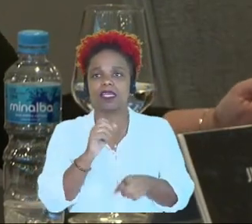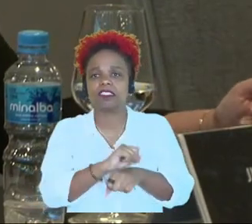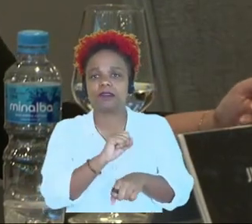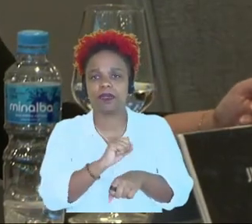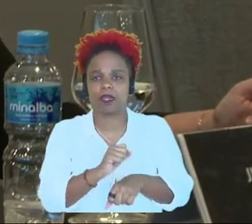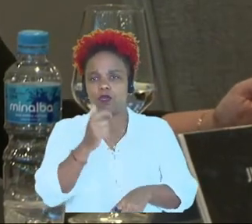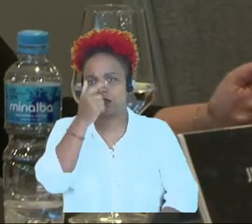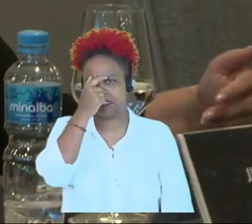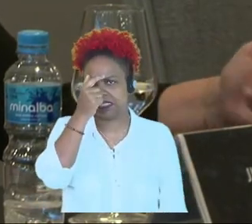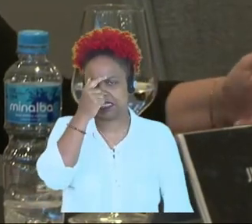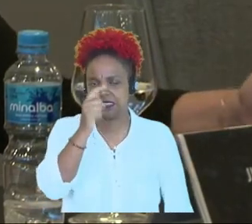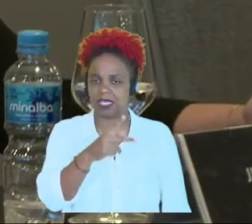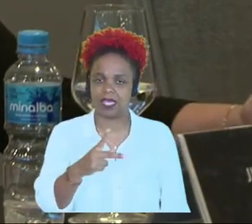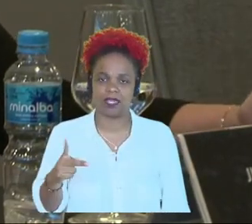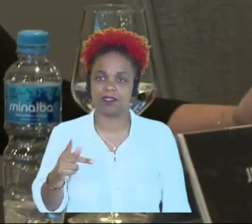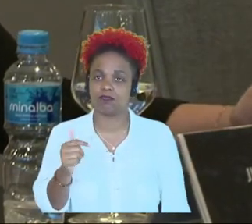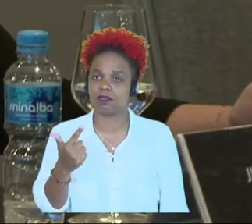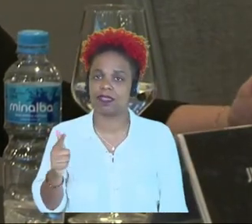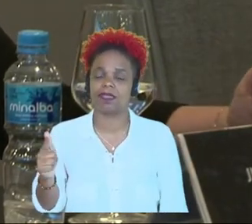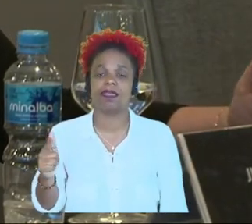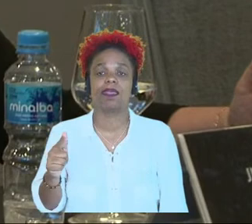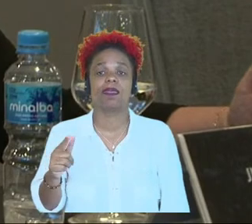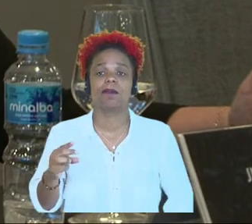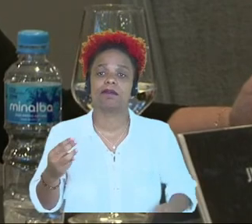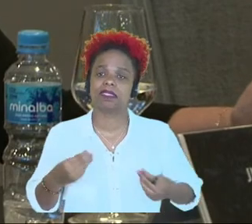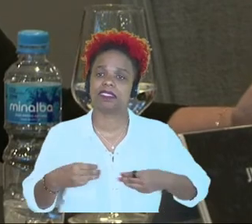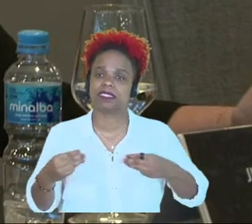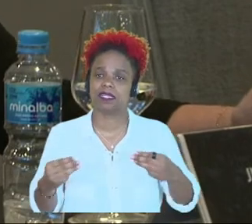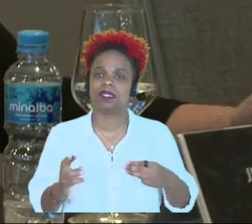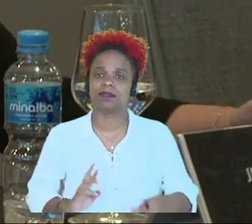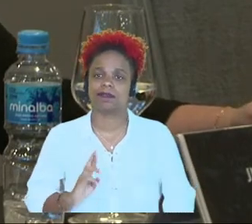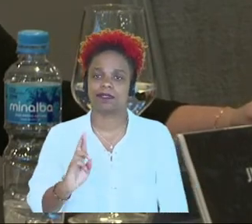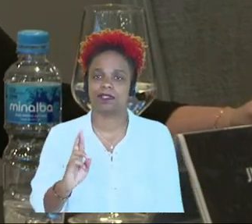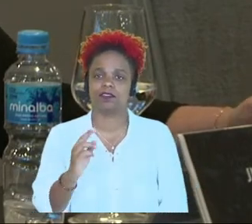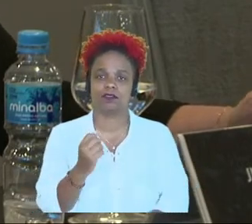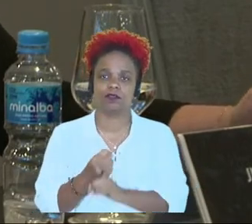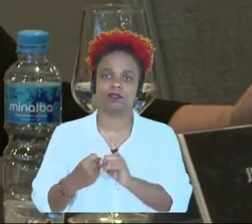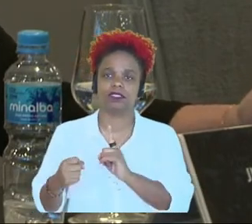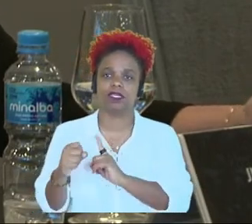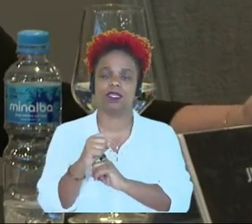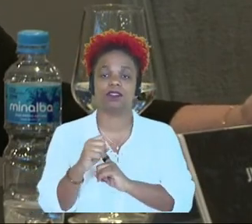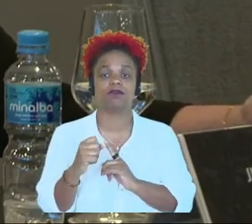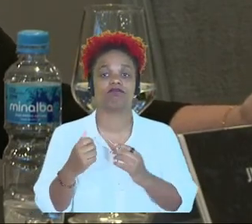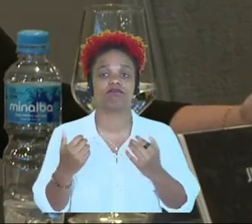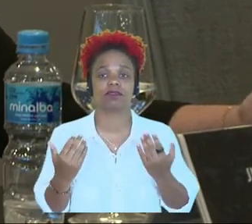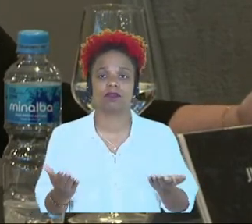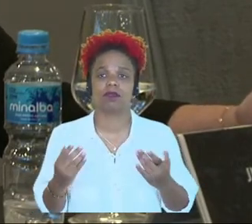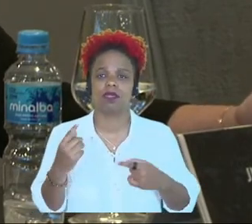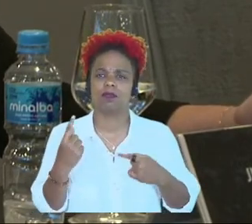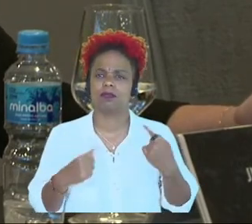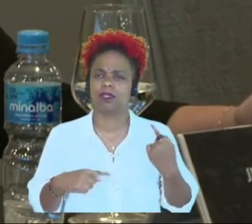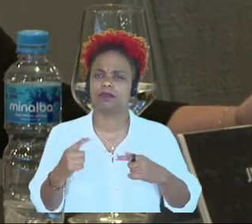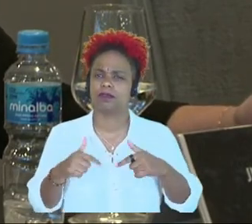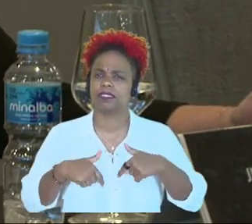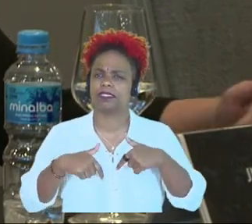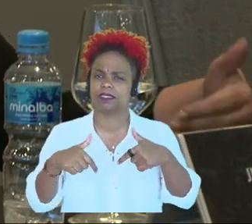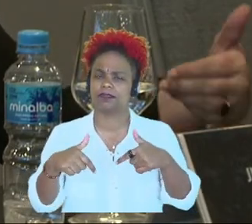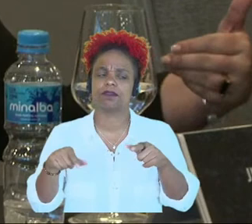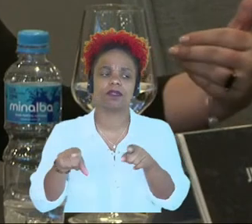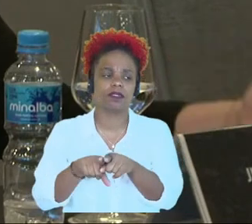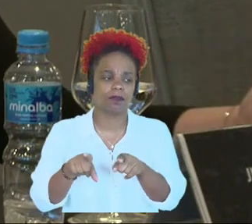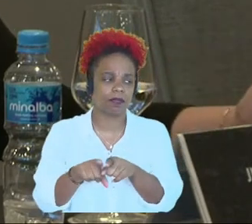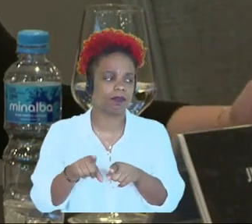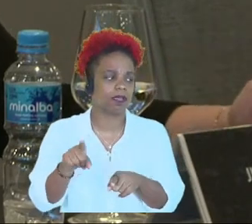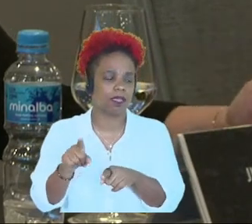consciência se a gente não tem ministérios que são representativos da sociedade. Então, internamente, uma política mais ativa também fomenta